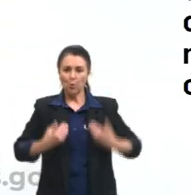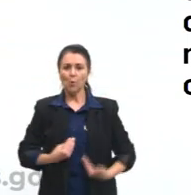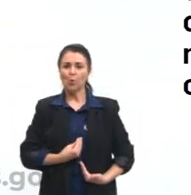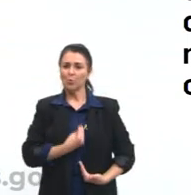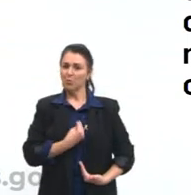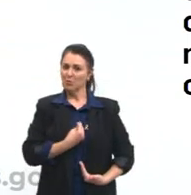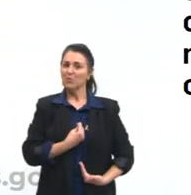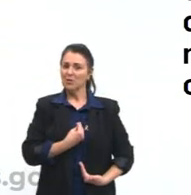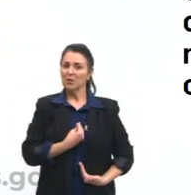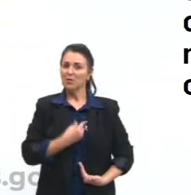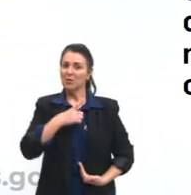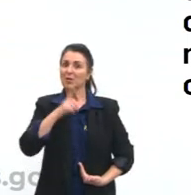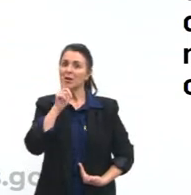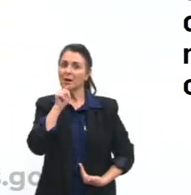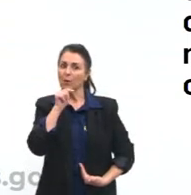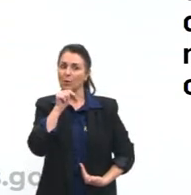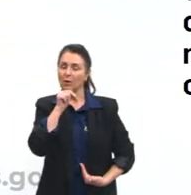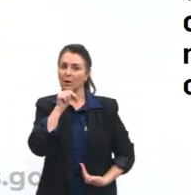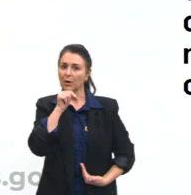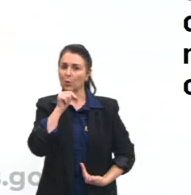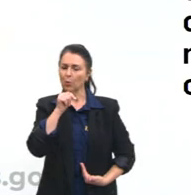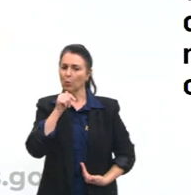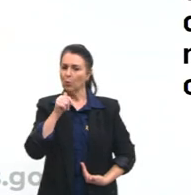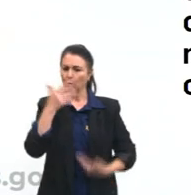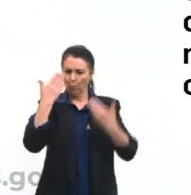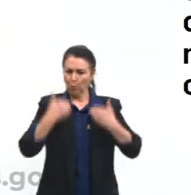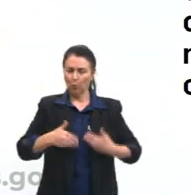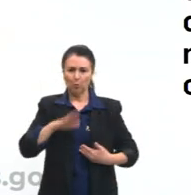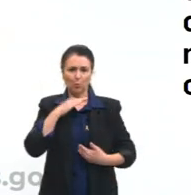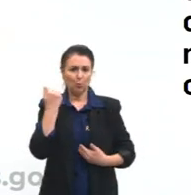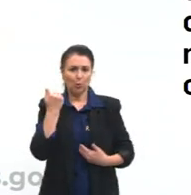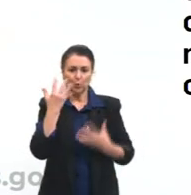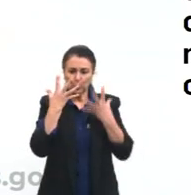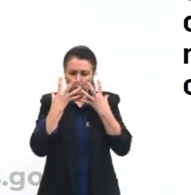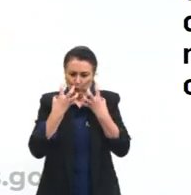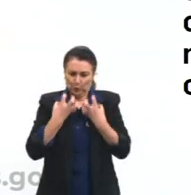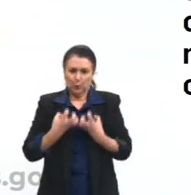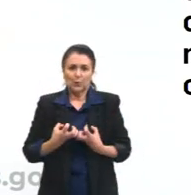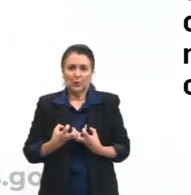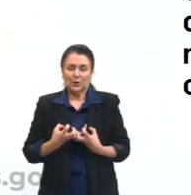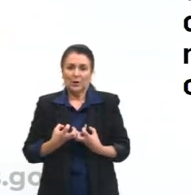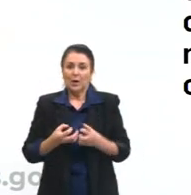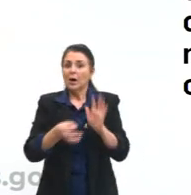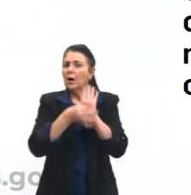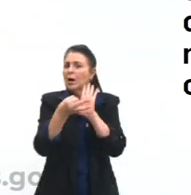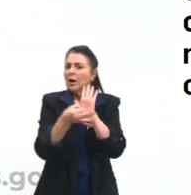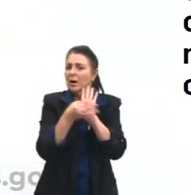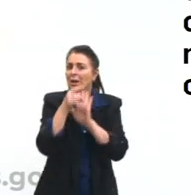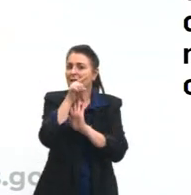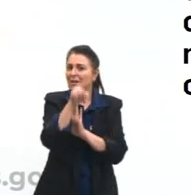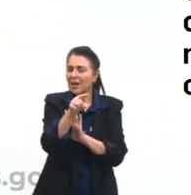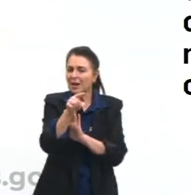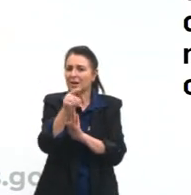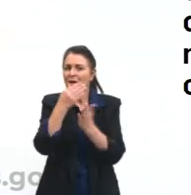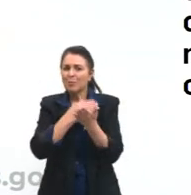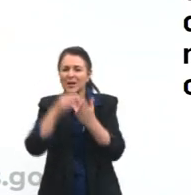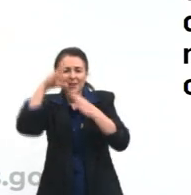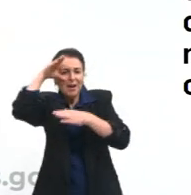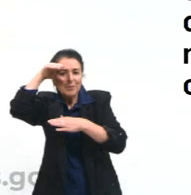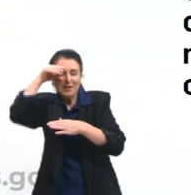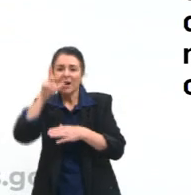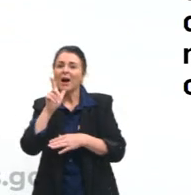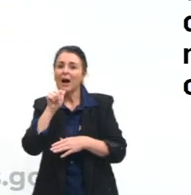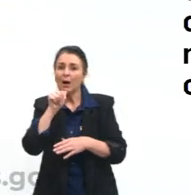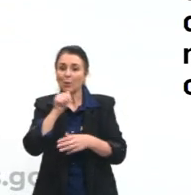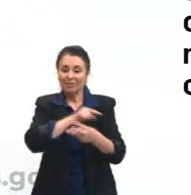água enquanto um corpo morto desidrata contudo sua força argumentativa ficou na observação de que a água